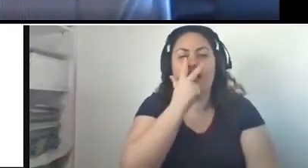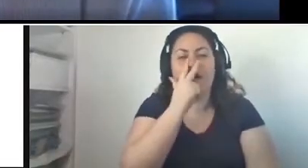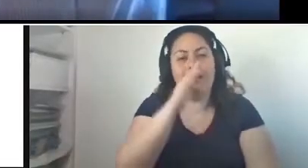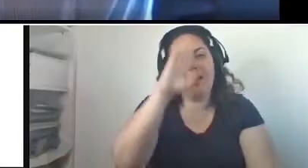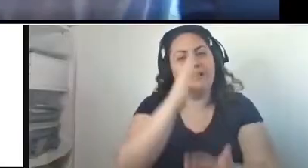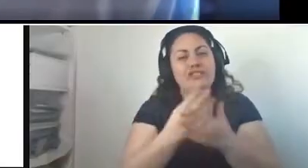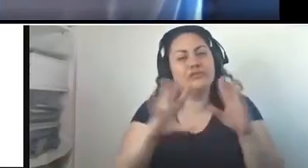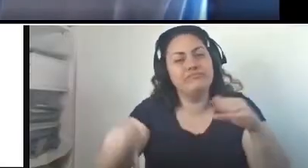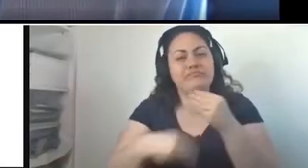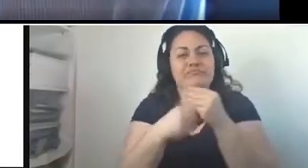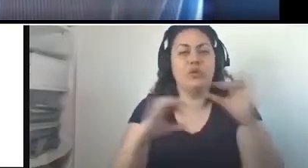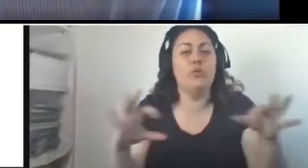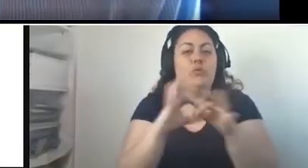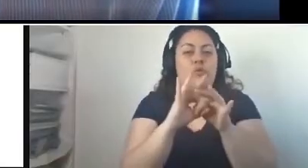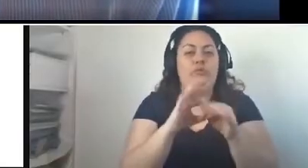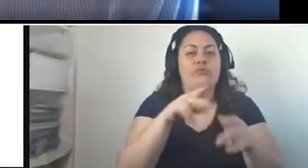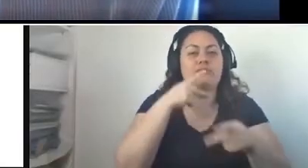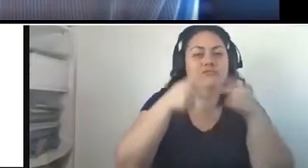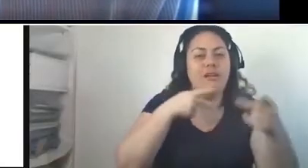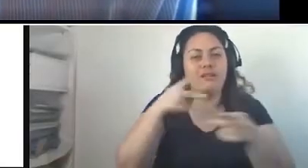obrigado, Paulo.